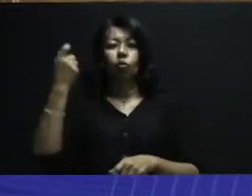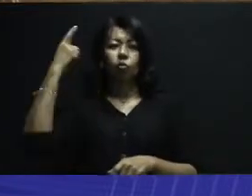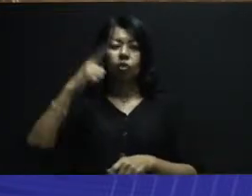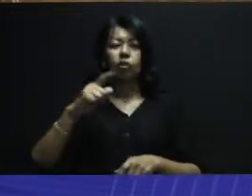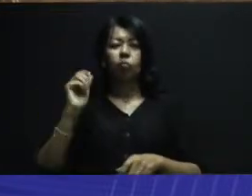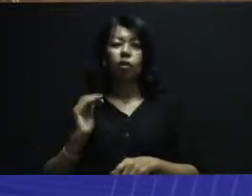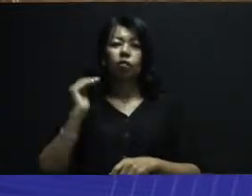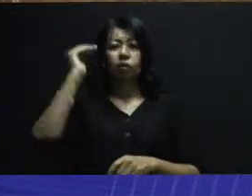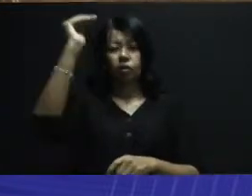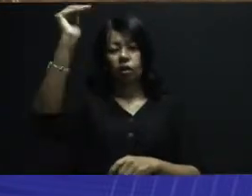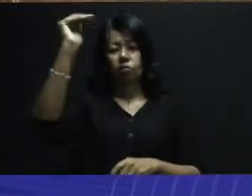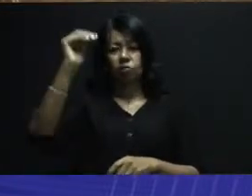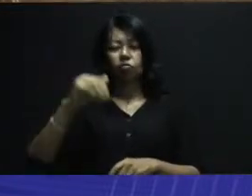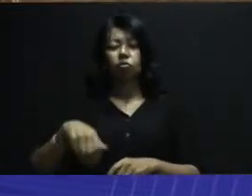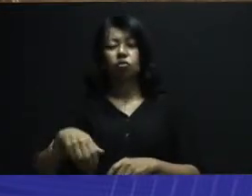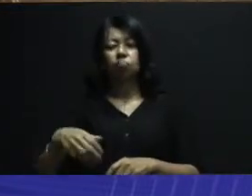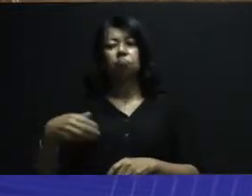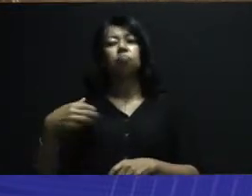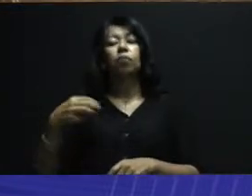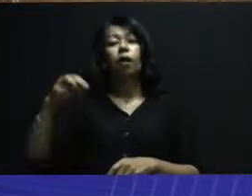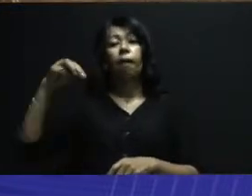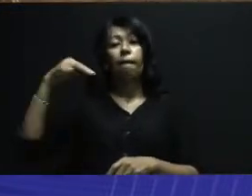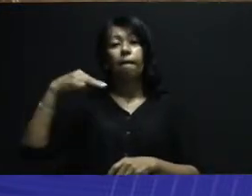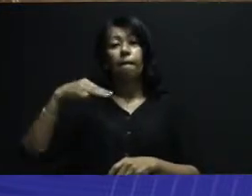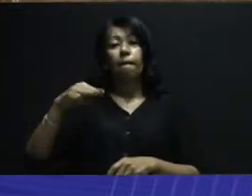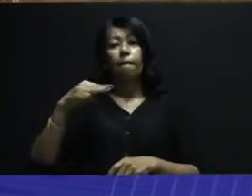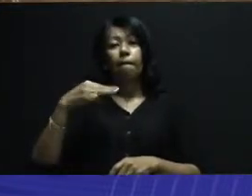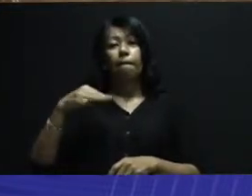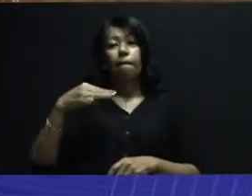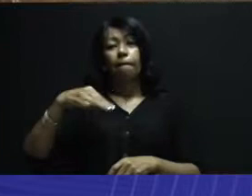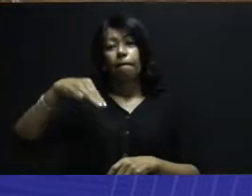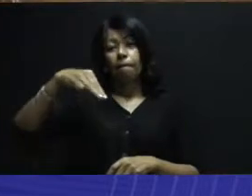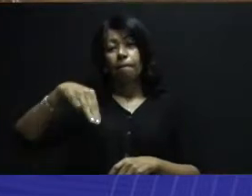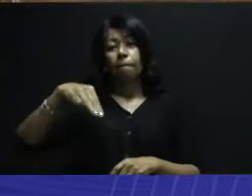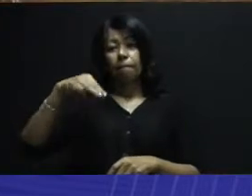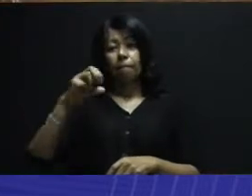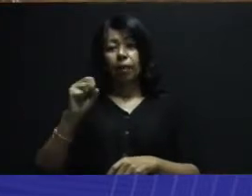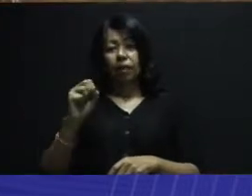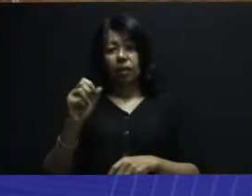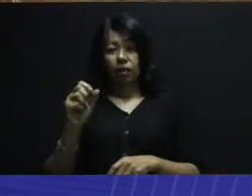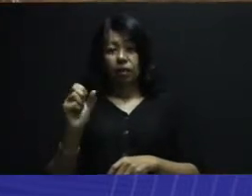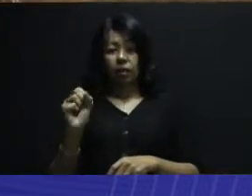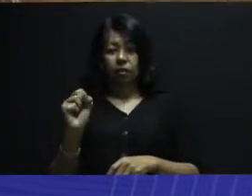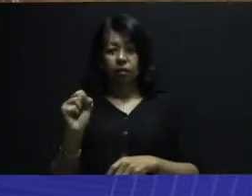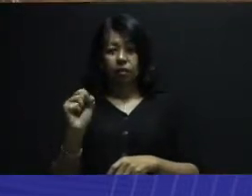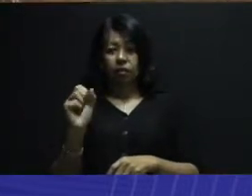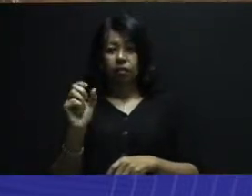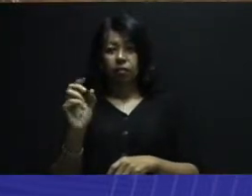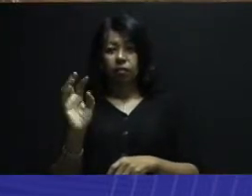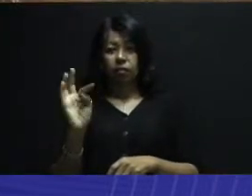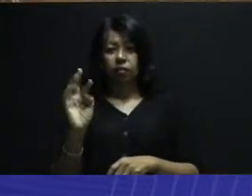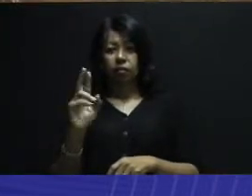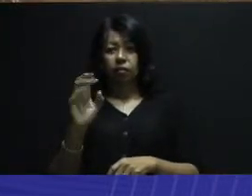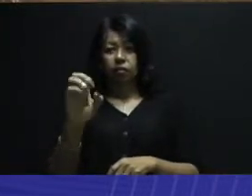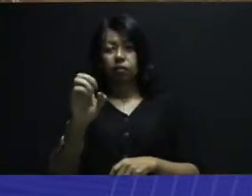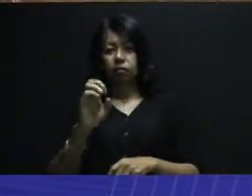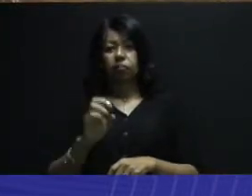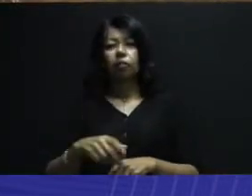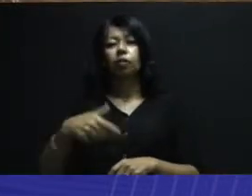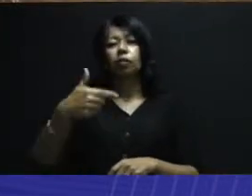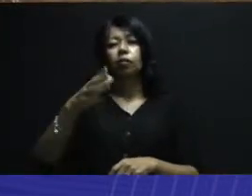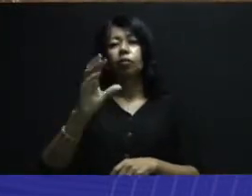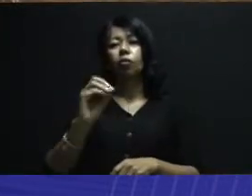de grão-mestre em 2018. Em 2018, aposentou-se da